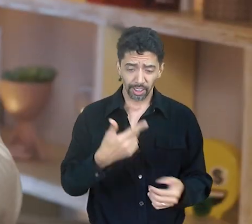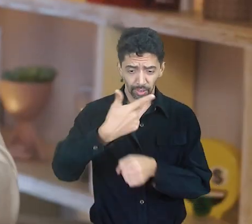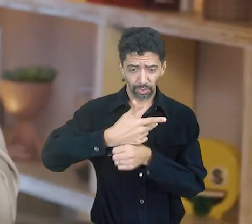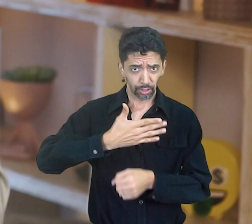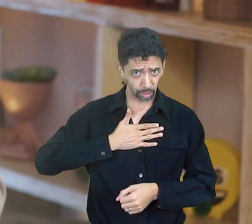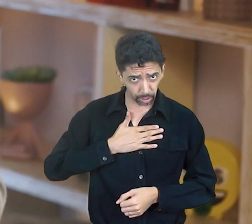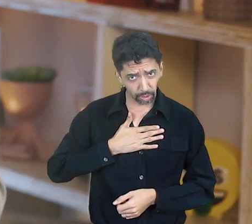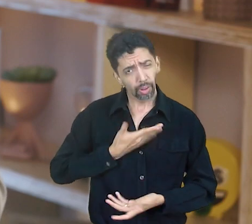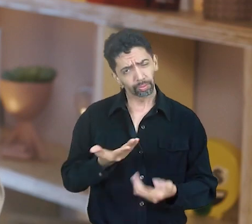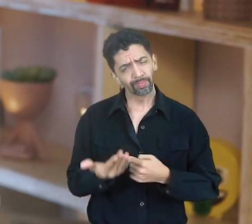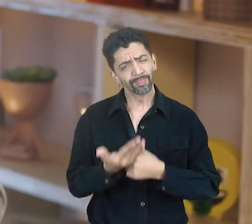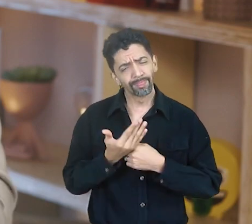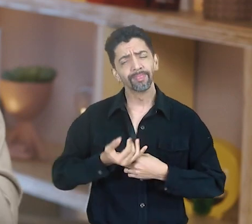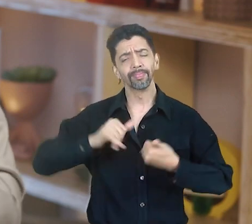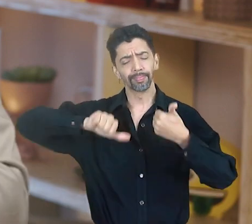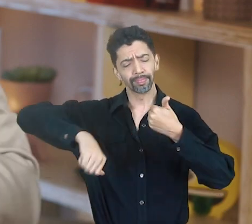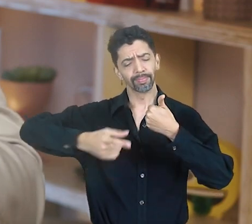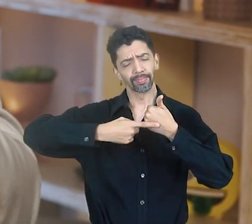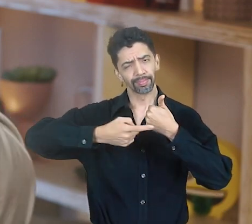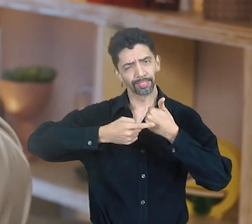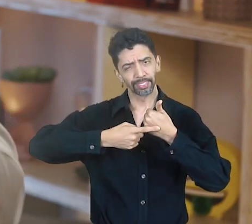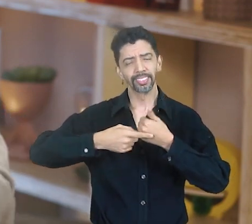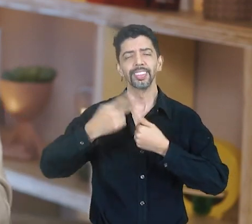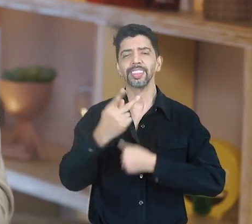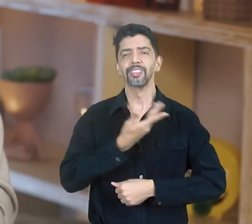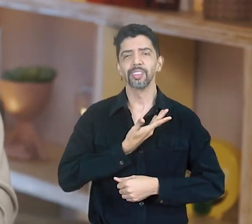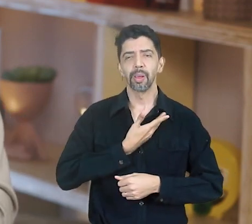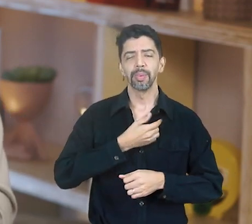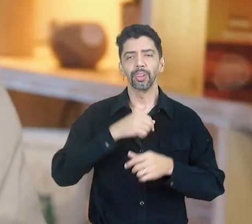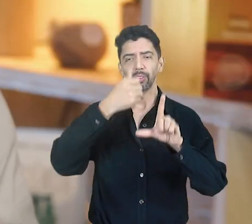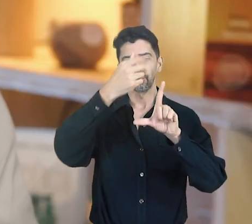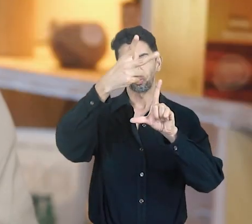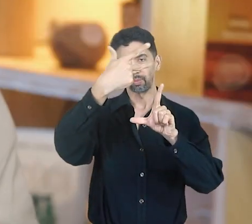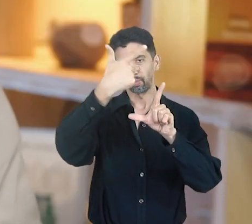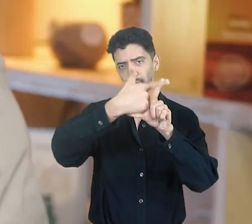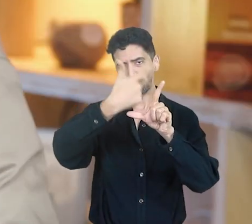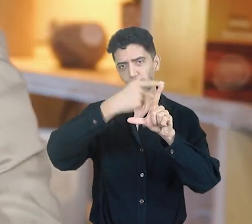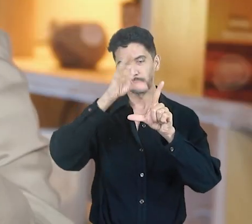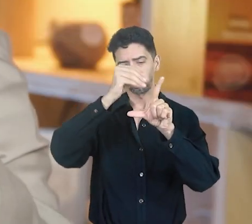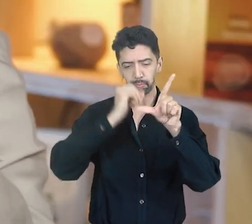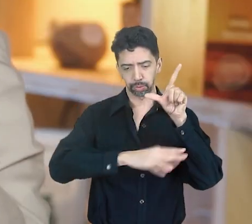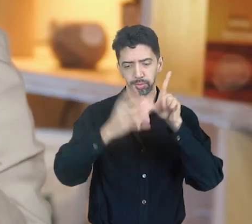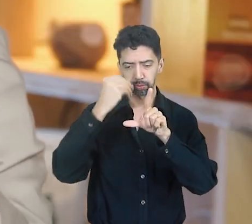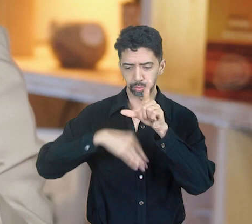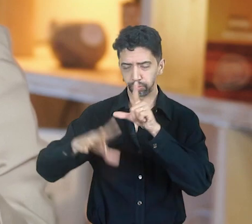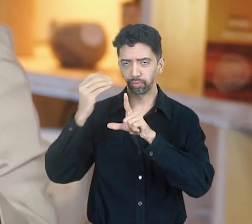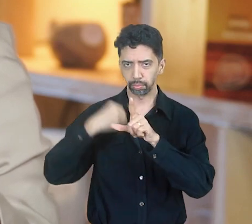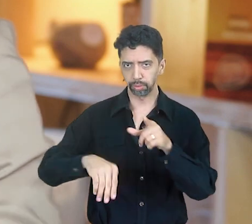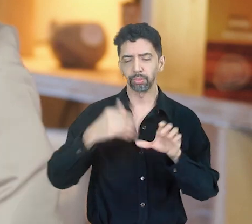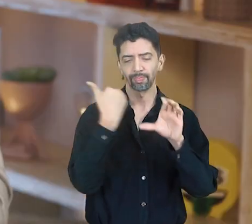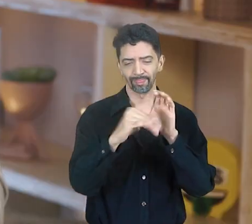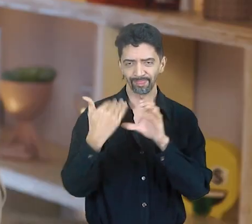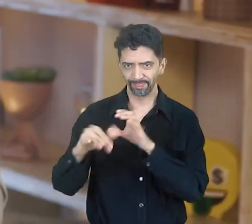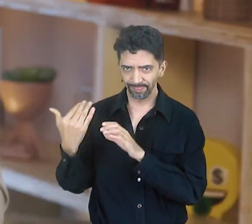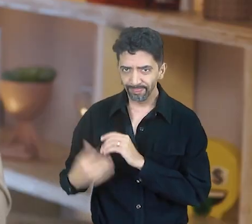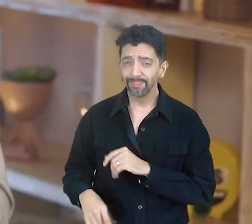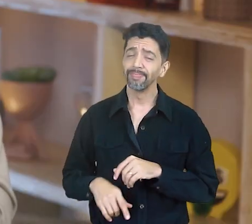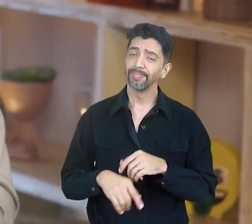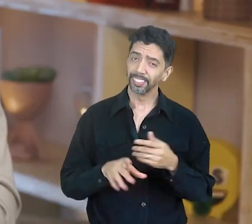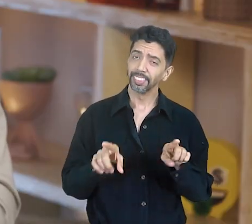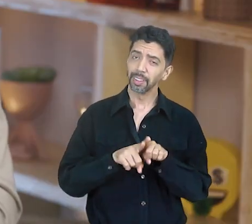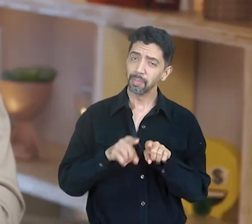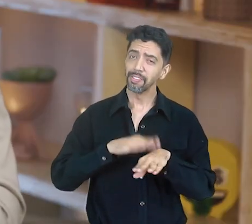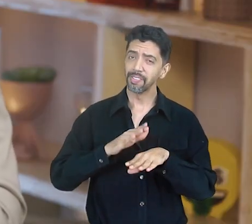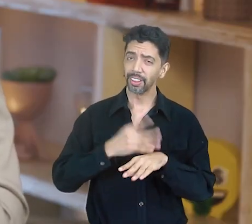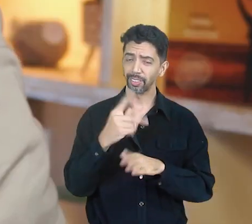você gostou desse vídeo, já deixa o seu like, compartilhe com seus amigos. Não se esqueça de fazer o seu orçamento financeiro e ainda se